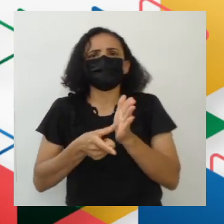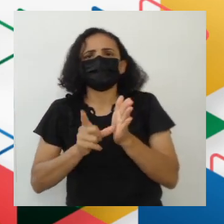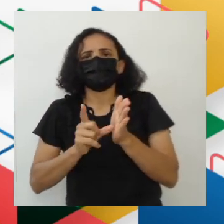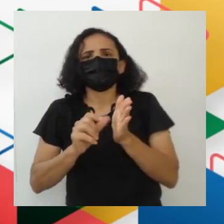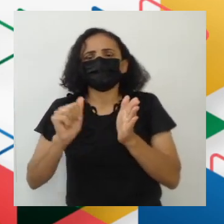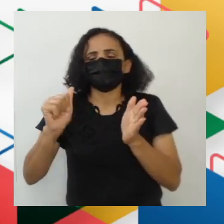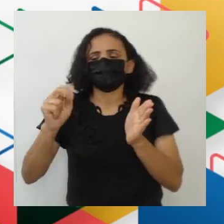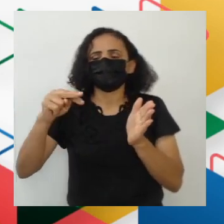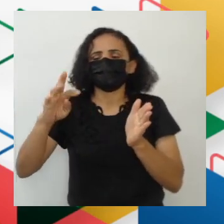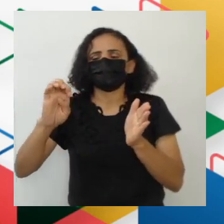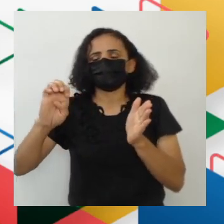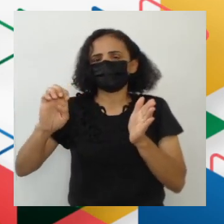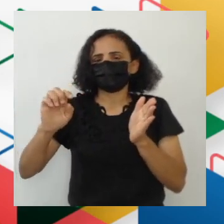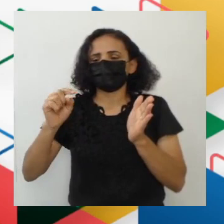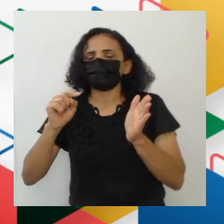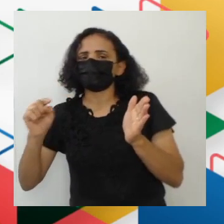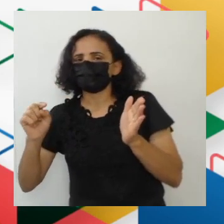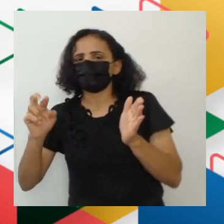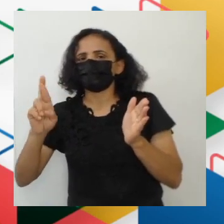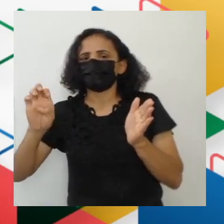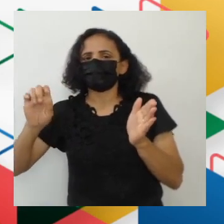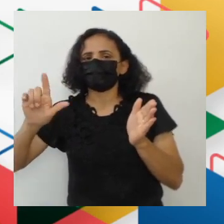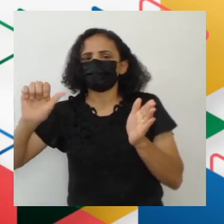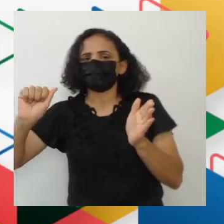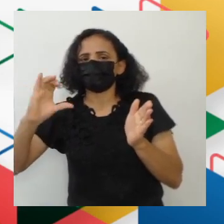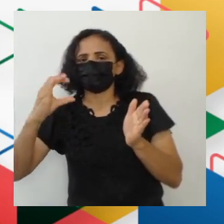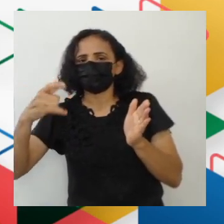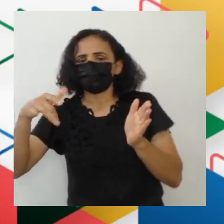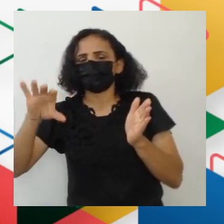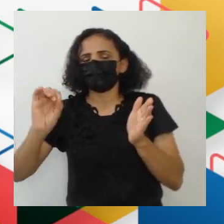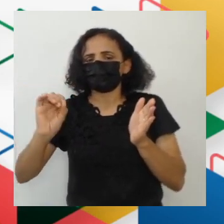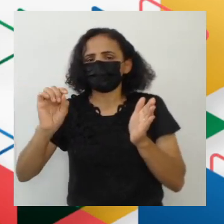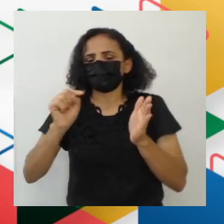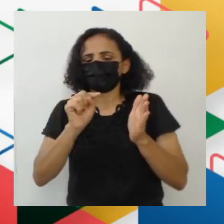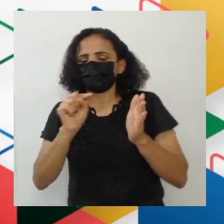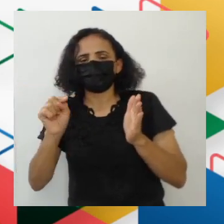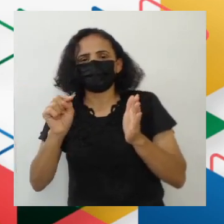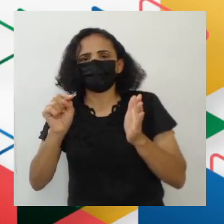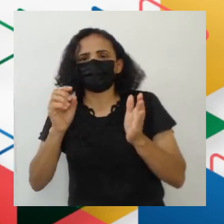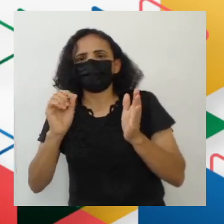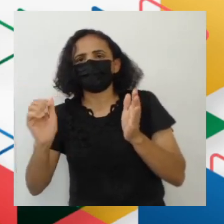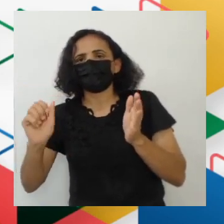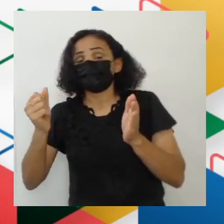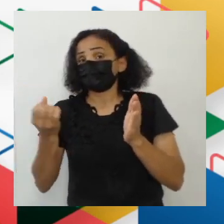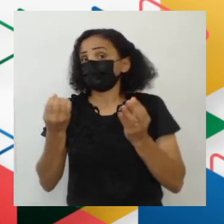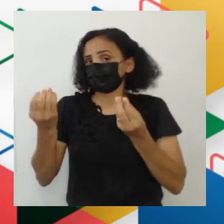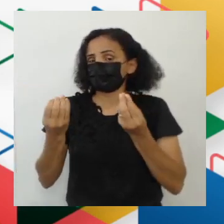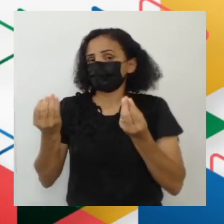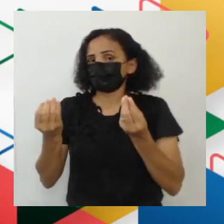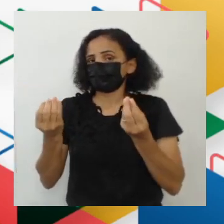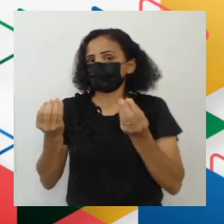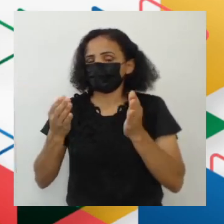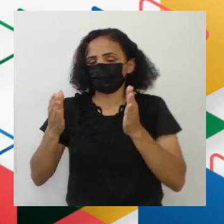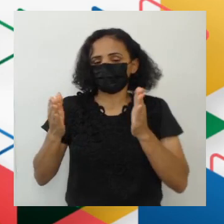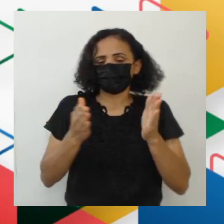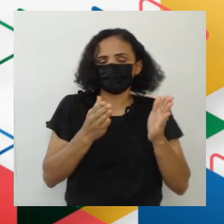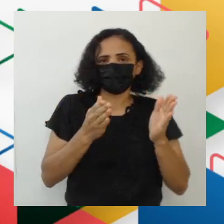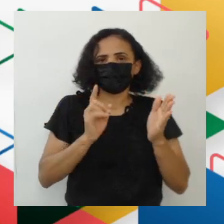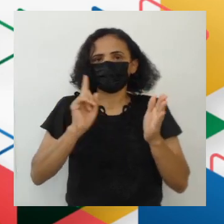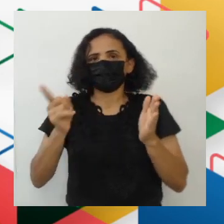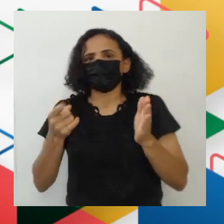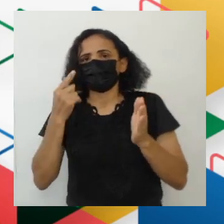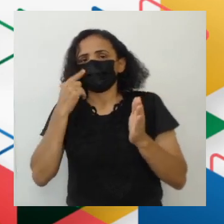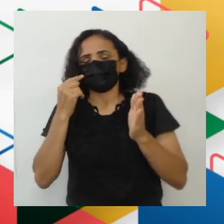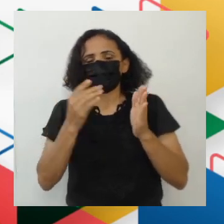i, né? Anti-relação. Então anti terminaria com a vogal i. A palavra